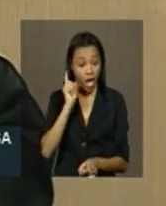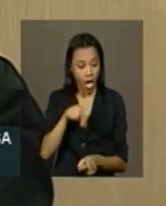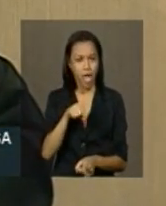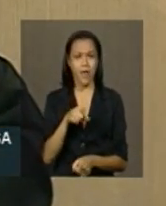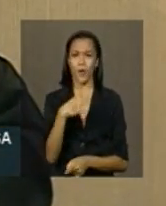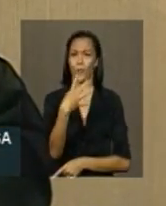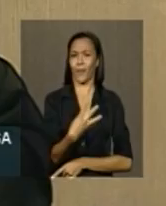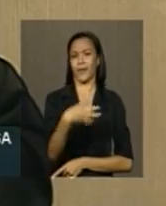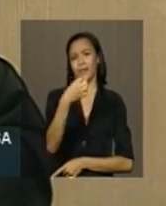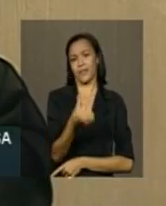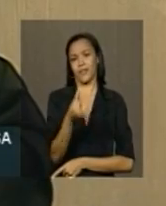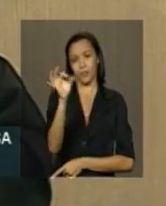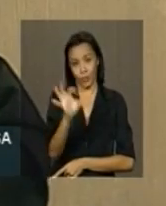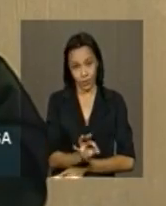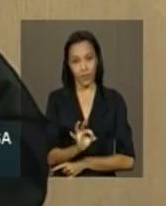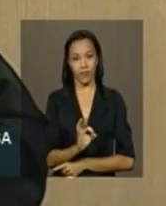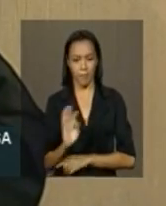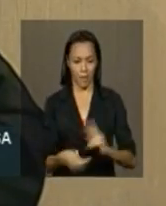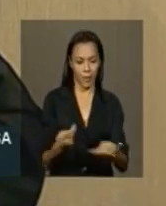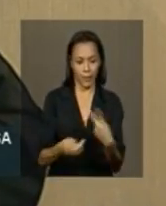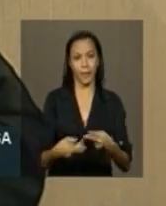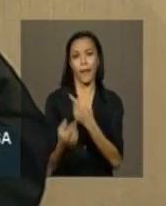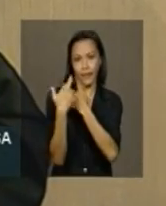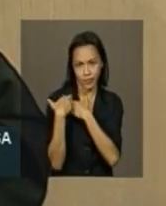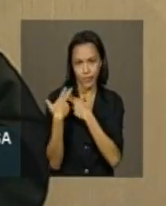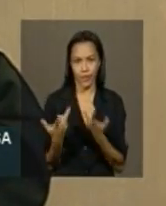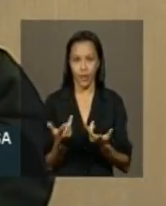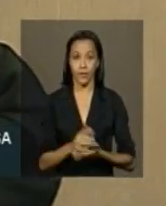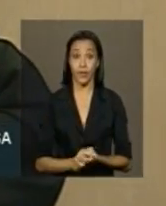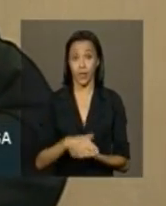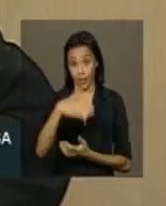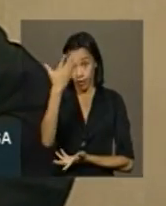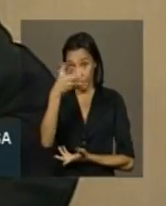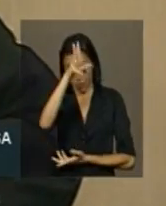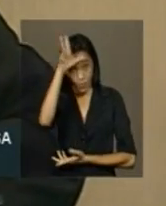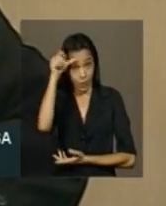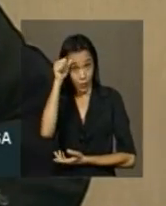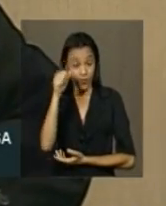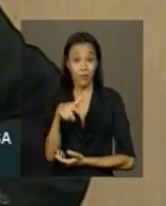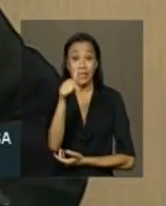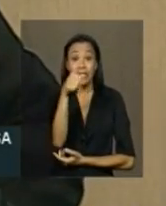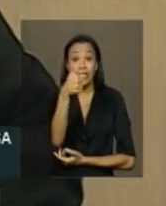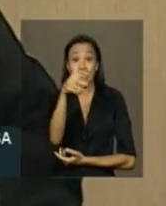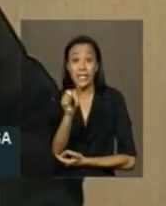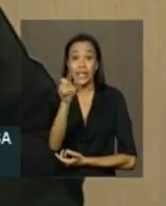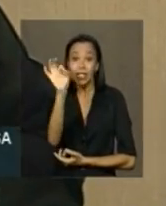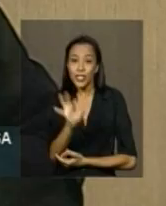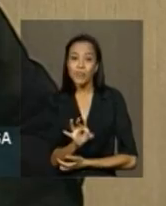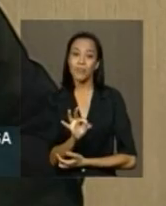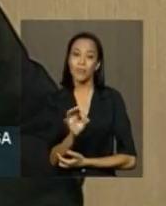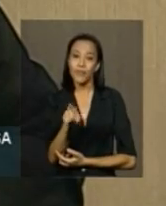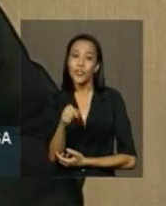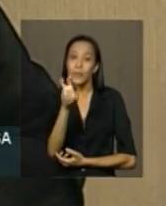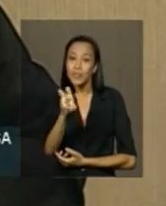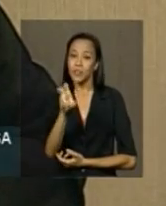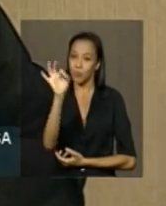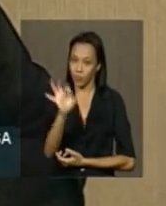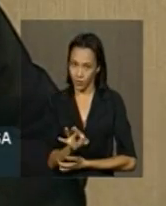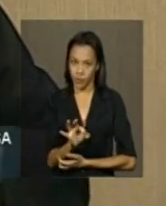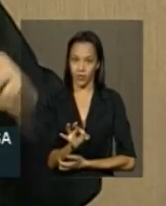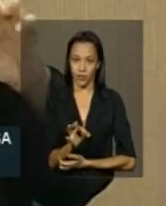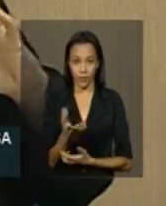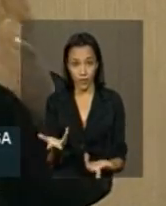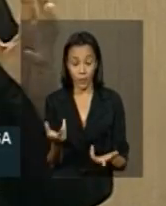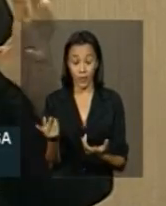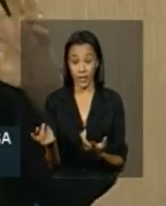por 46.9 do desmatamento enquanto o Mato Grosso foi responsável por 17,5 desmatamento do prtes